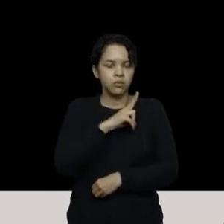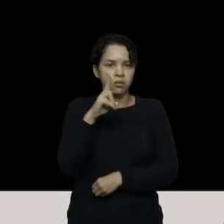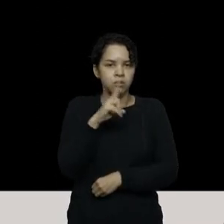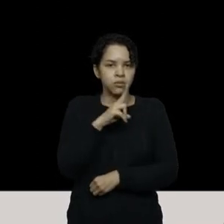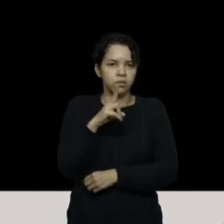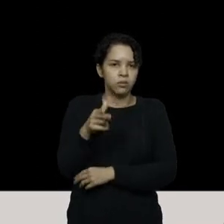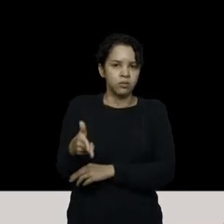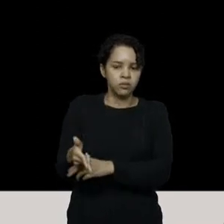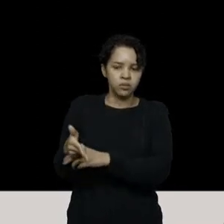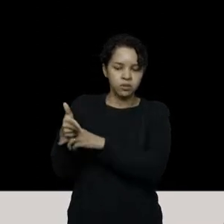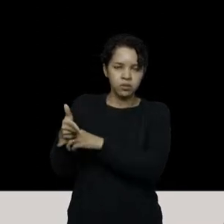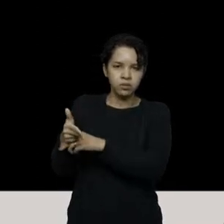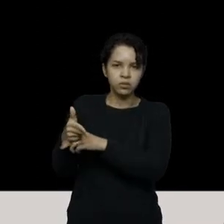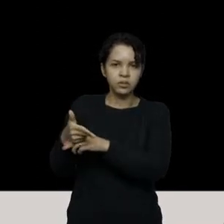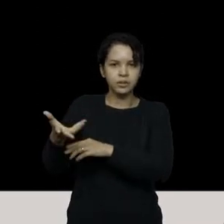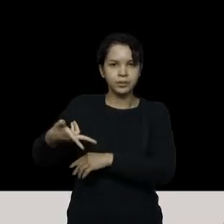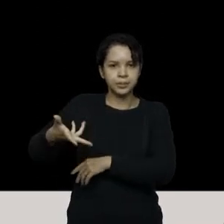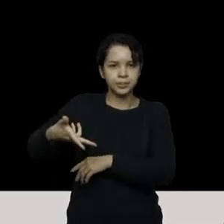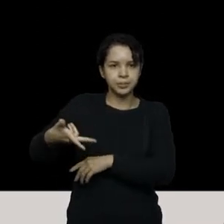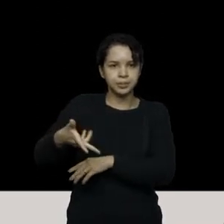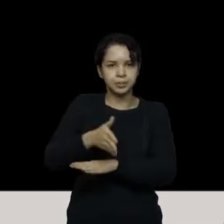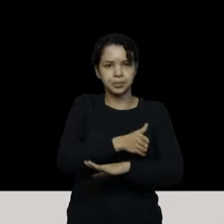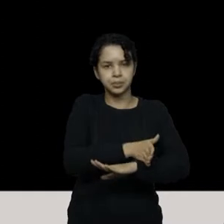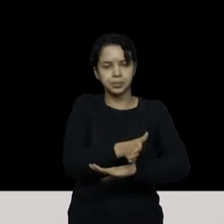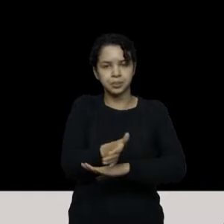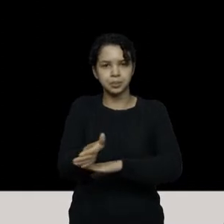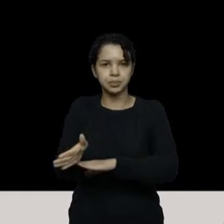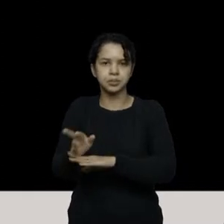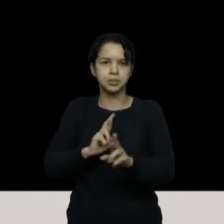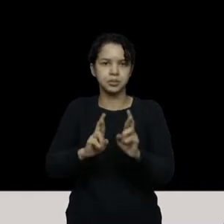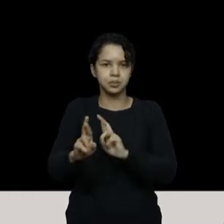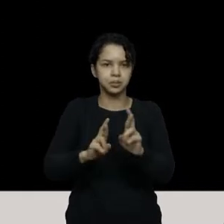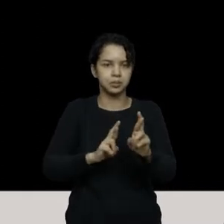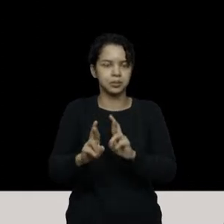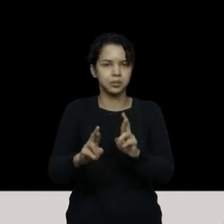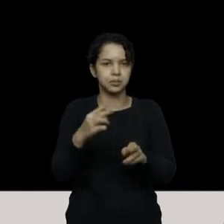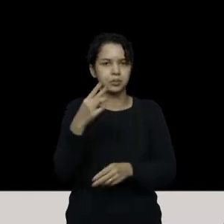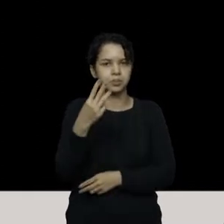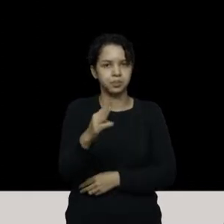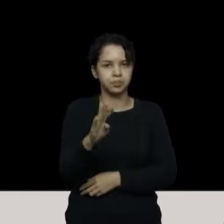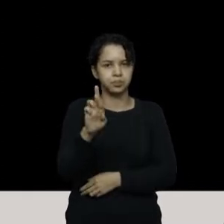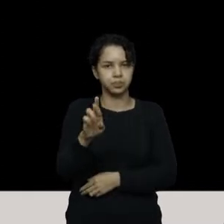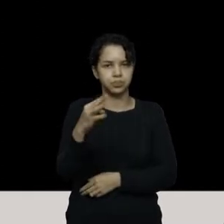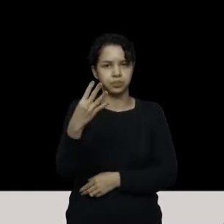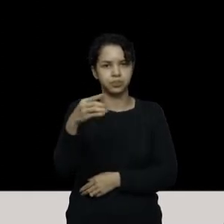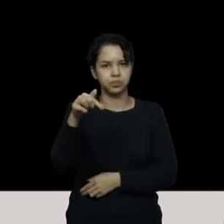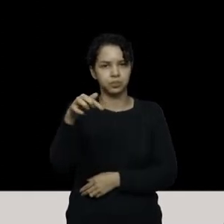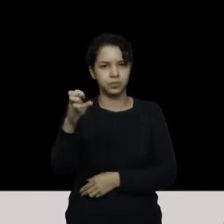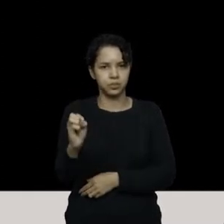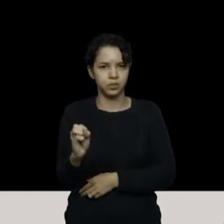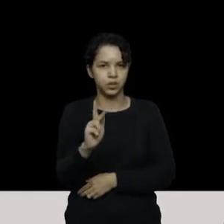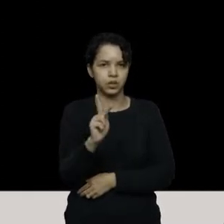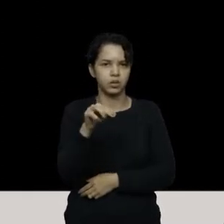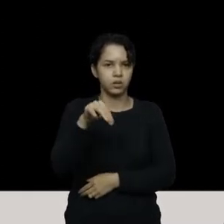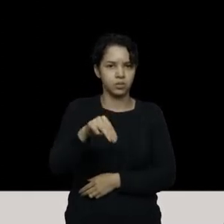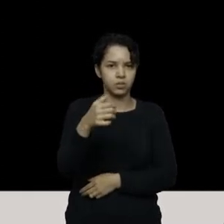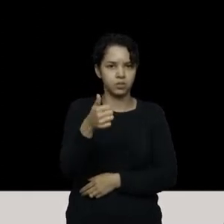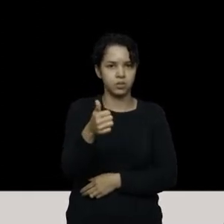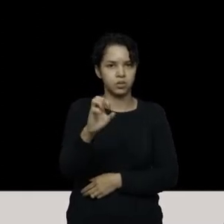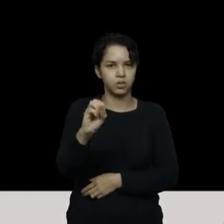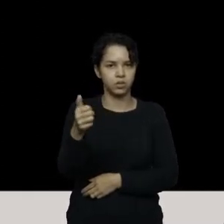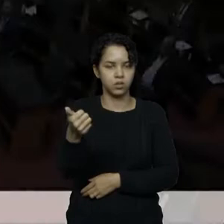nos dois sentidos da rodovia br-470 km 111 no local denominado